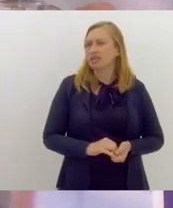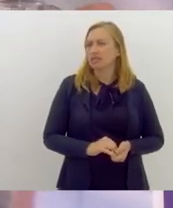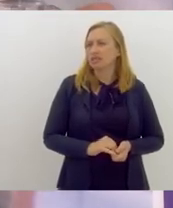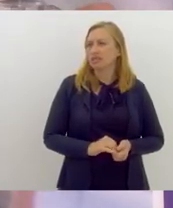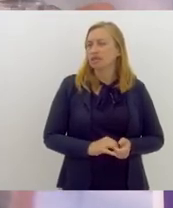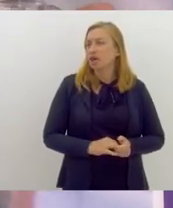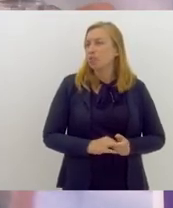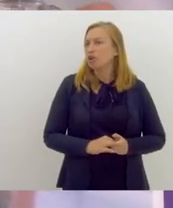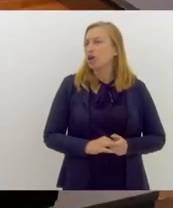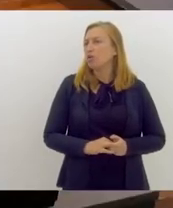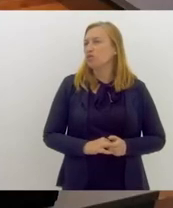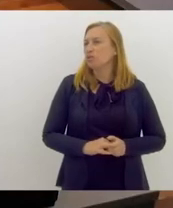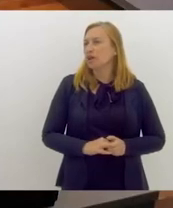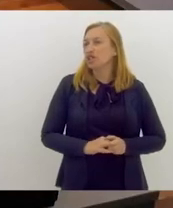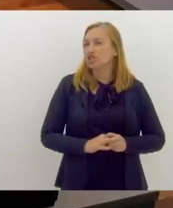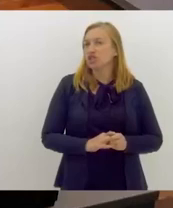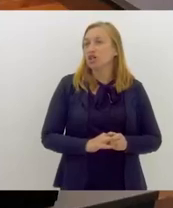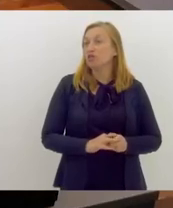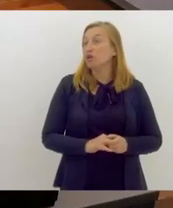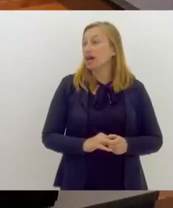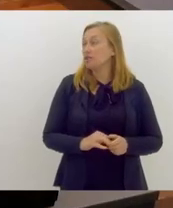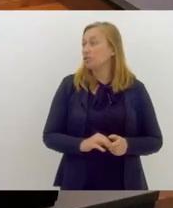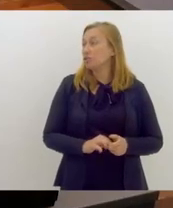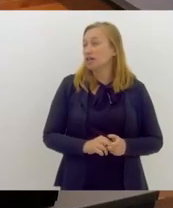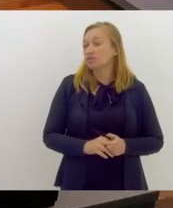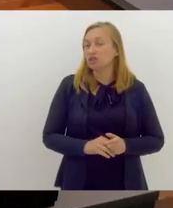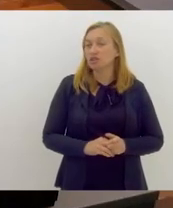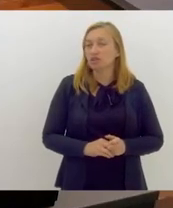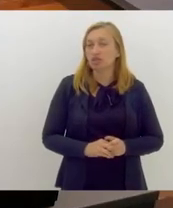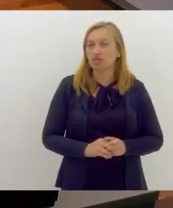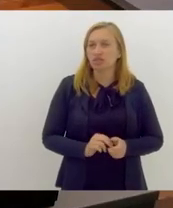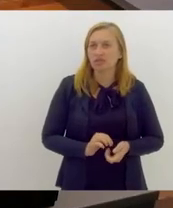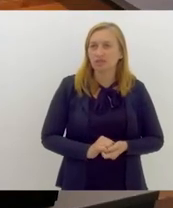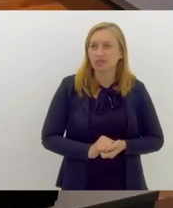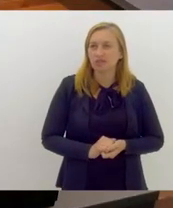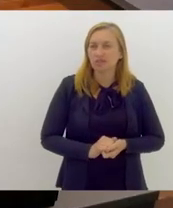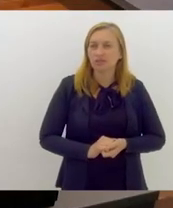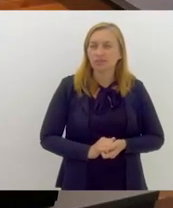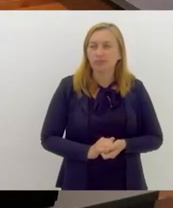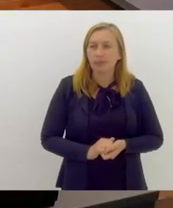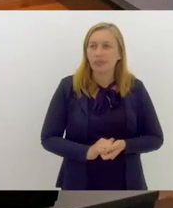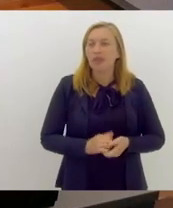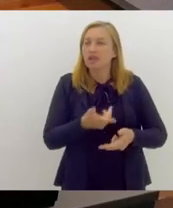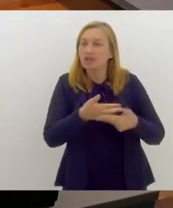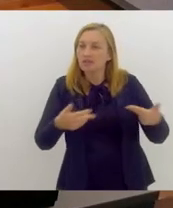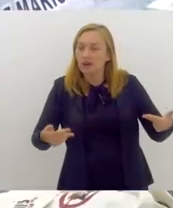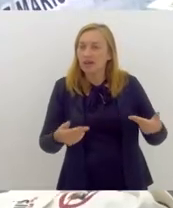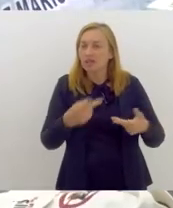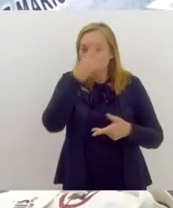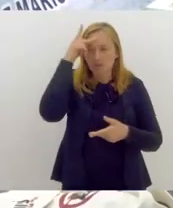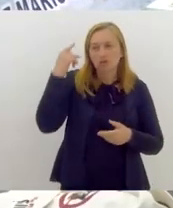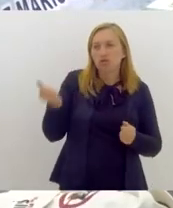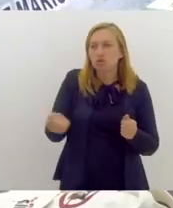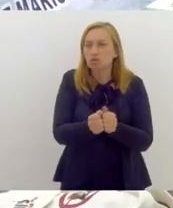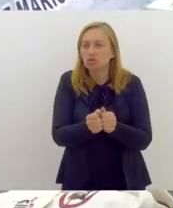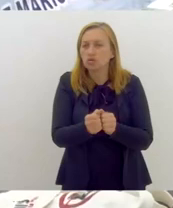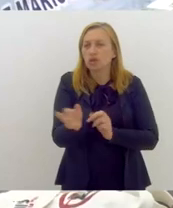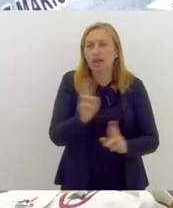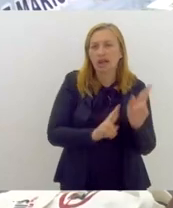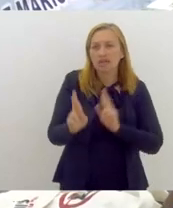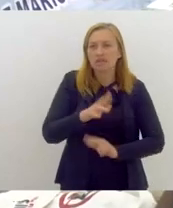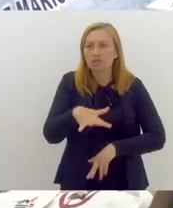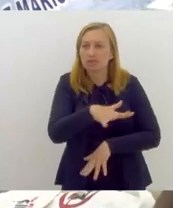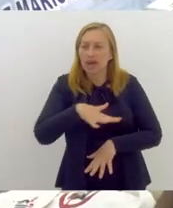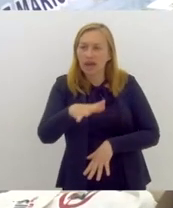vocês são informados eu só queria saber o seguinte se essa reunião Que foi realizada em Coroa Grande espero vários atores envolvidos a relação da área da